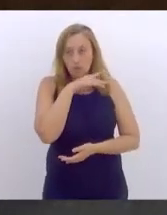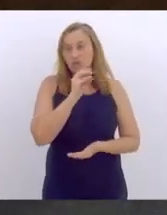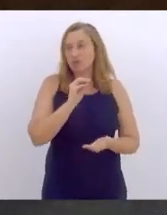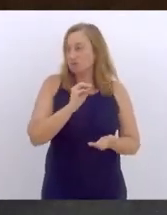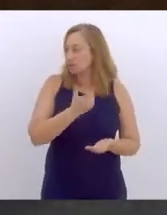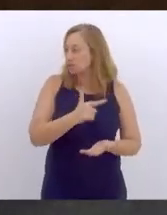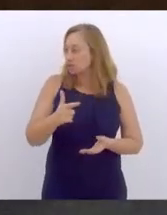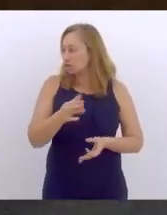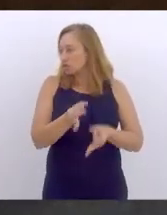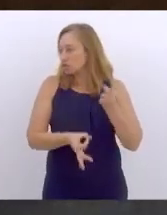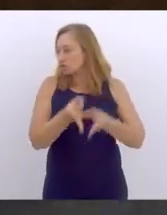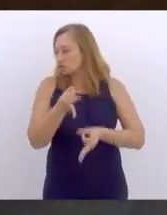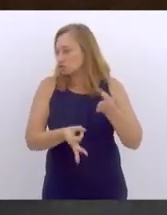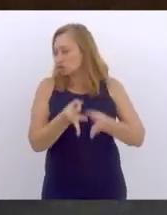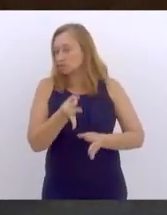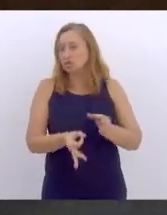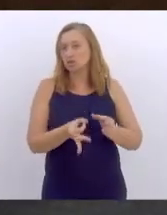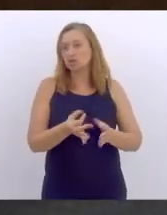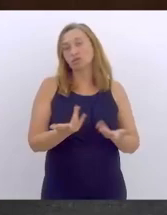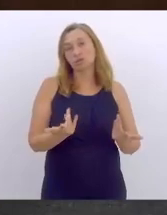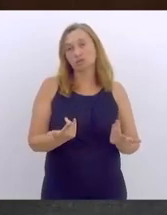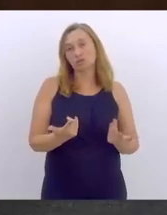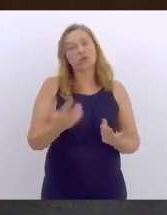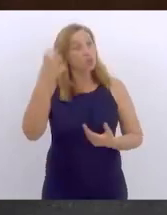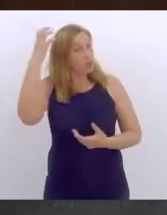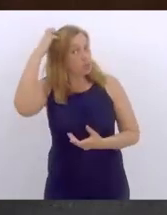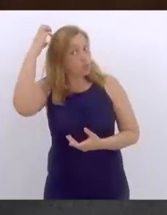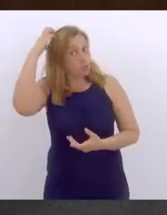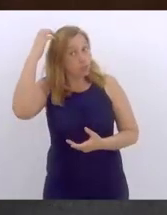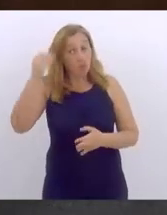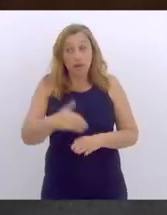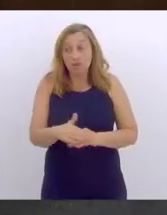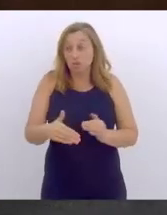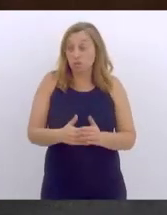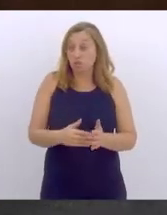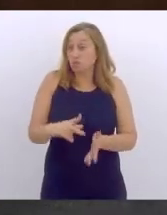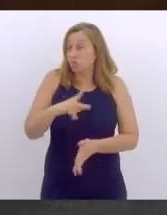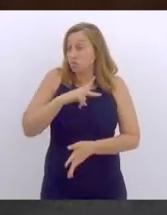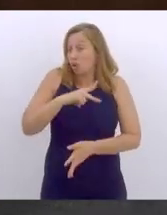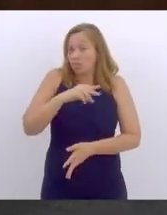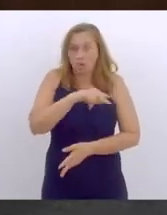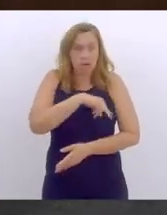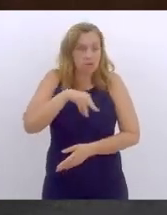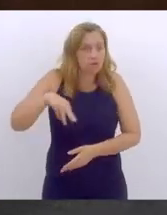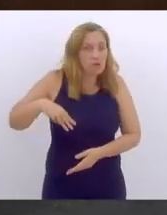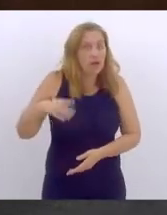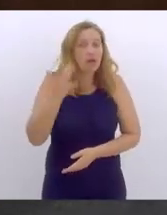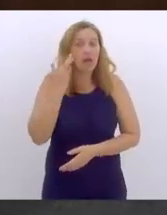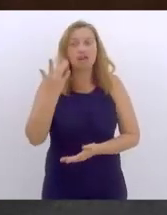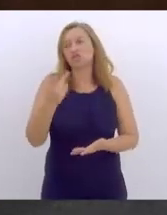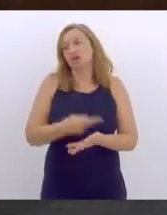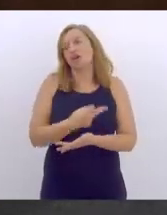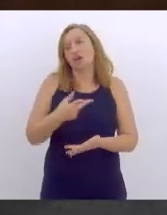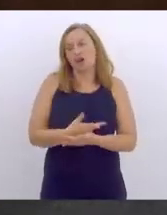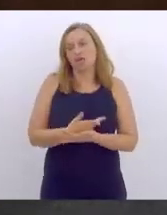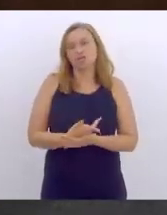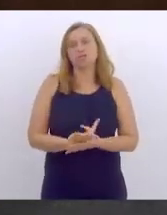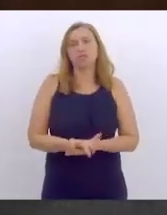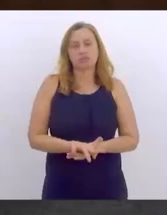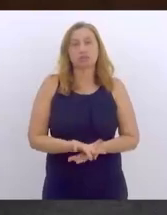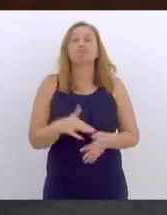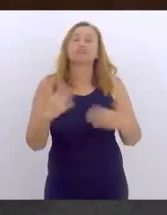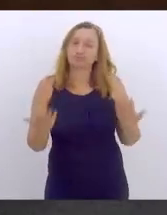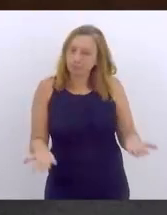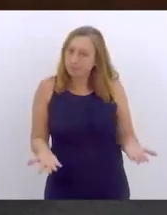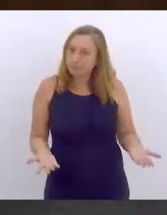injusto, que sujeitou as torcidas a situações inaceitáveis, que o próprio MP considera ultrapassado e injusto.